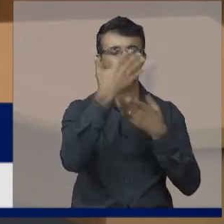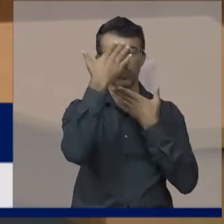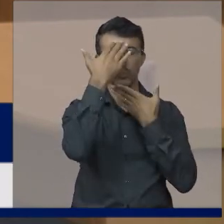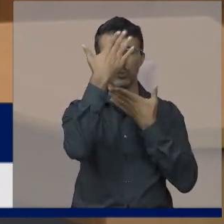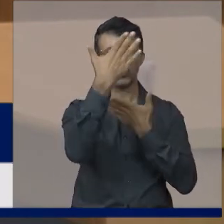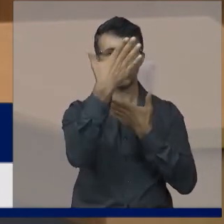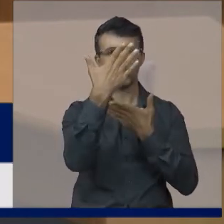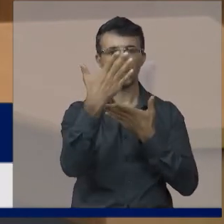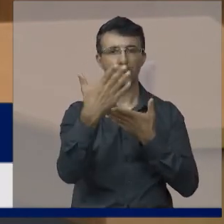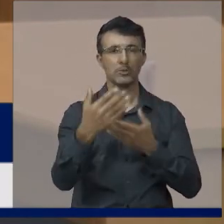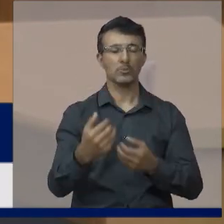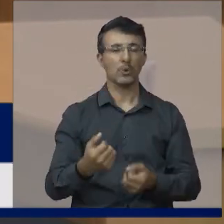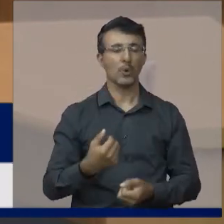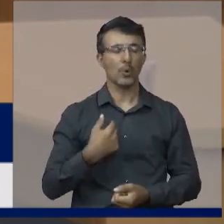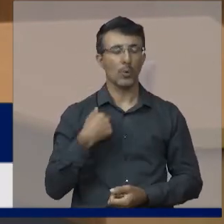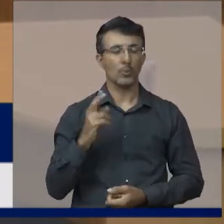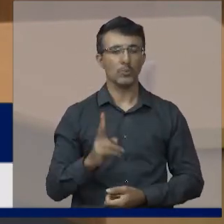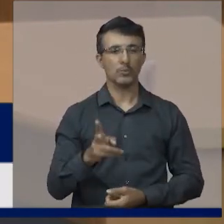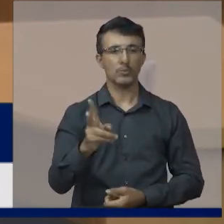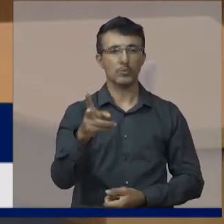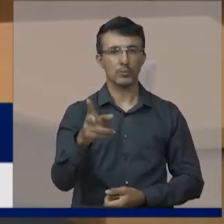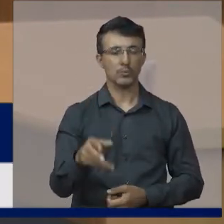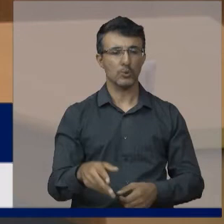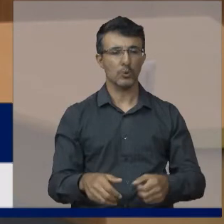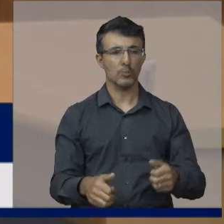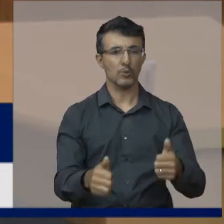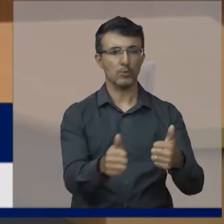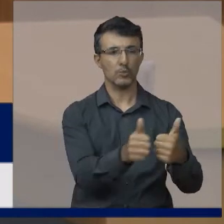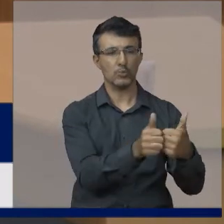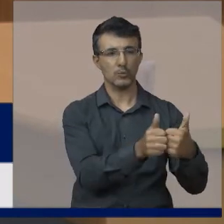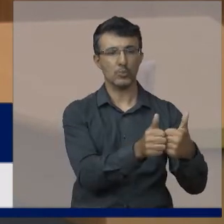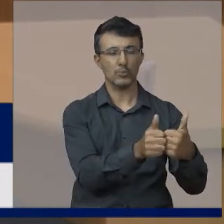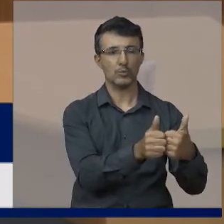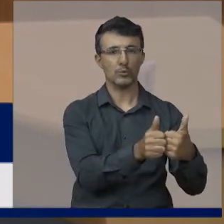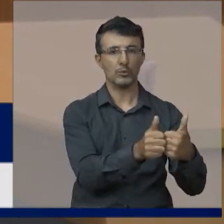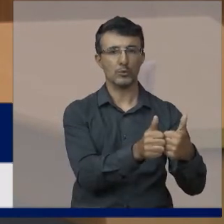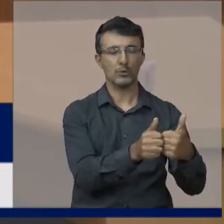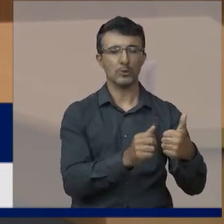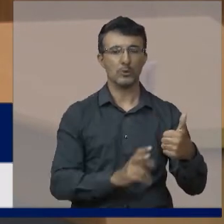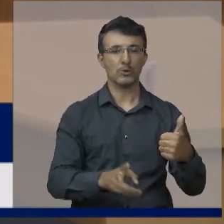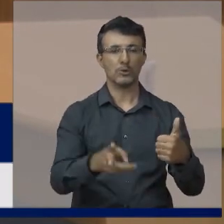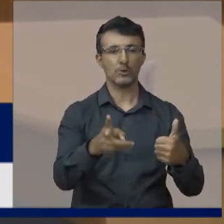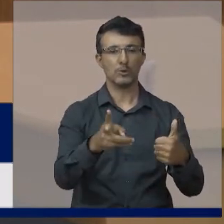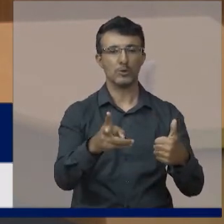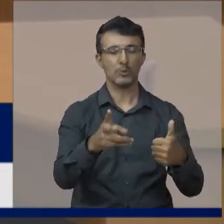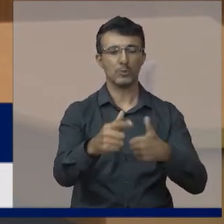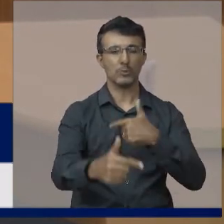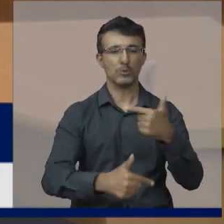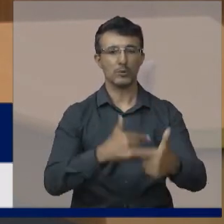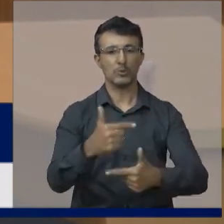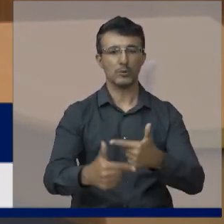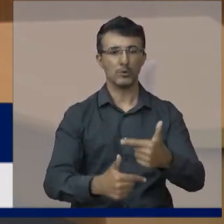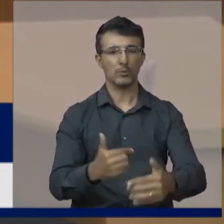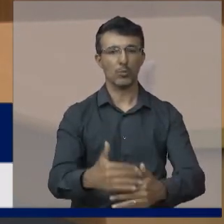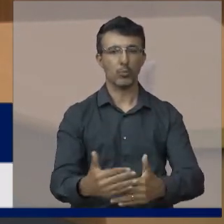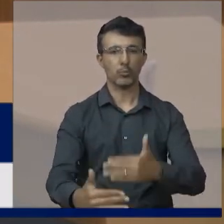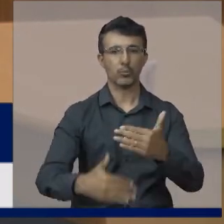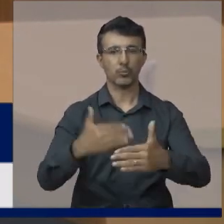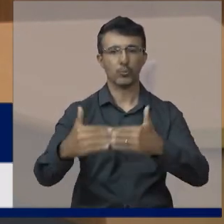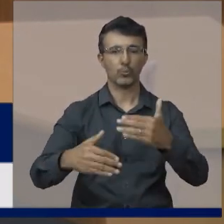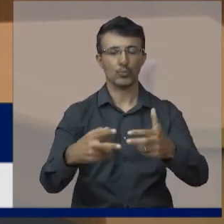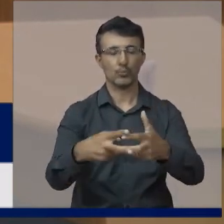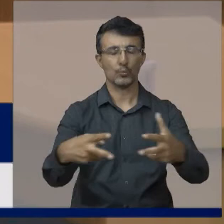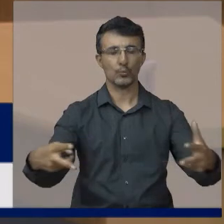comigo, estou sempre ao teu lado, teu parceiro. E vamos continuar cada vez mais trabalhando para essa Câmara ser